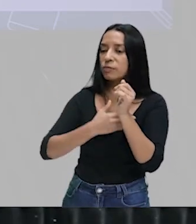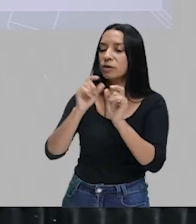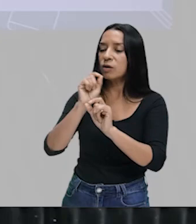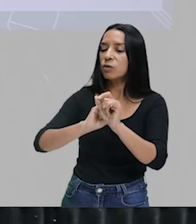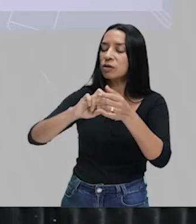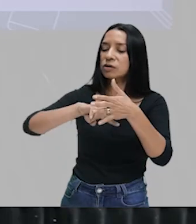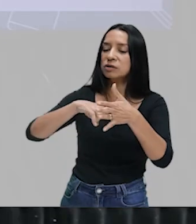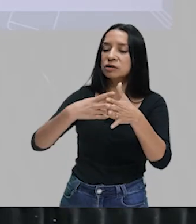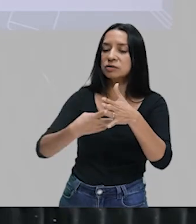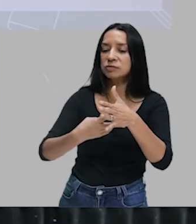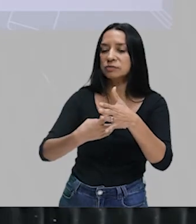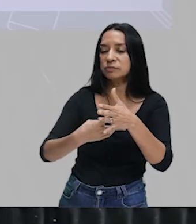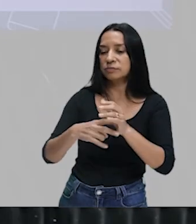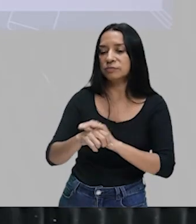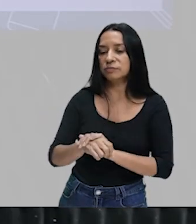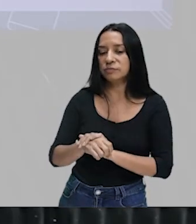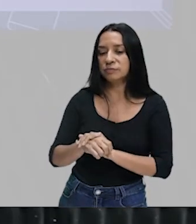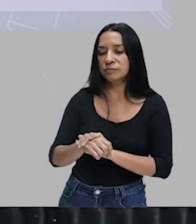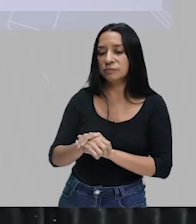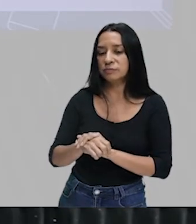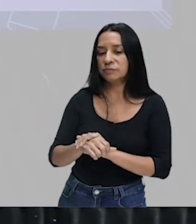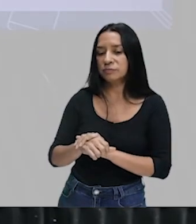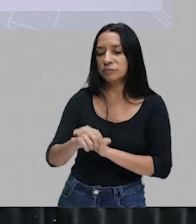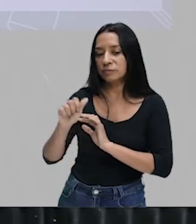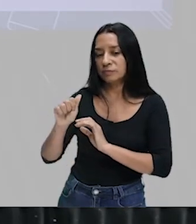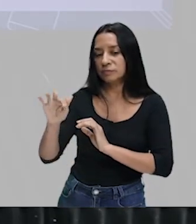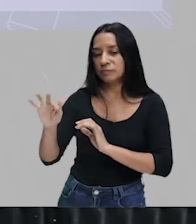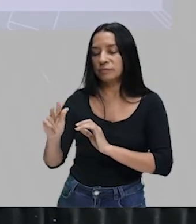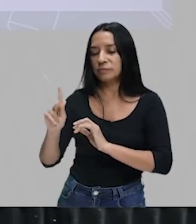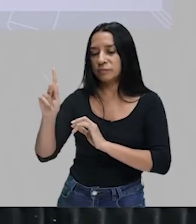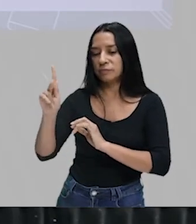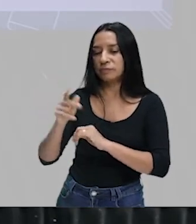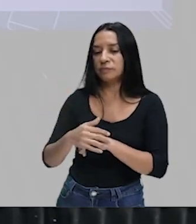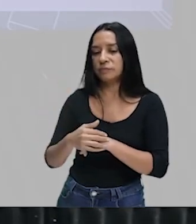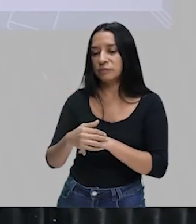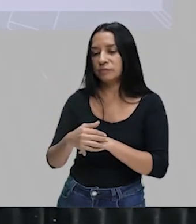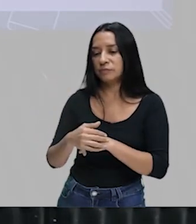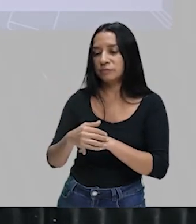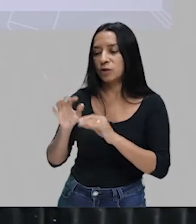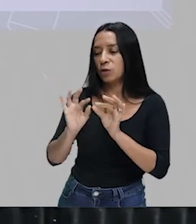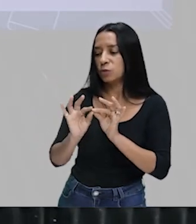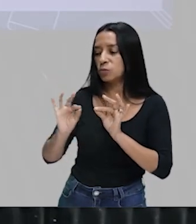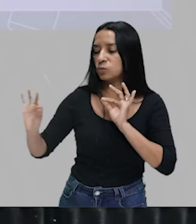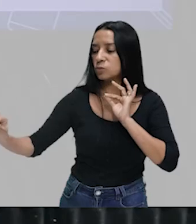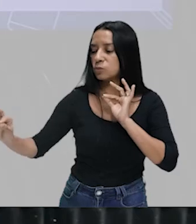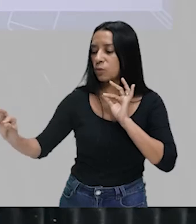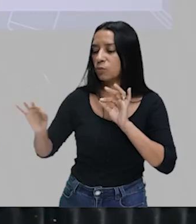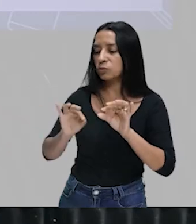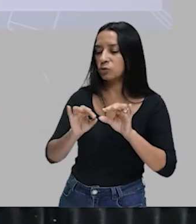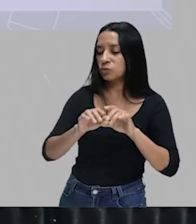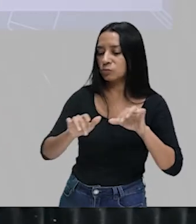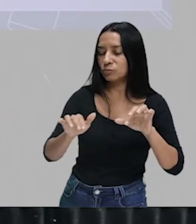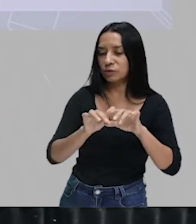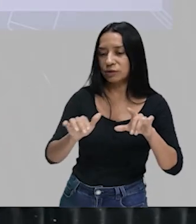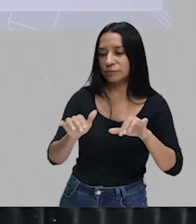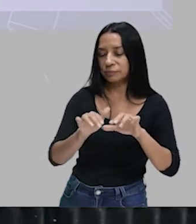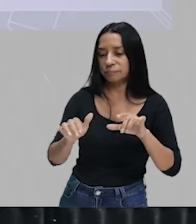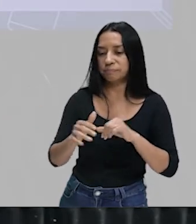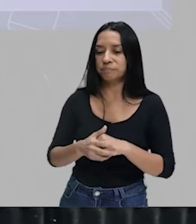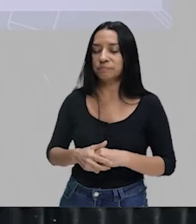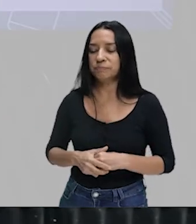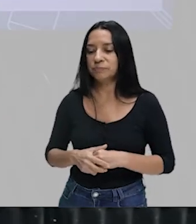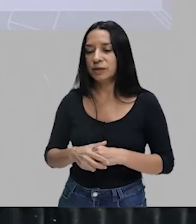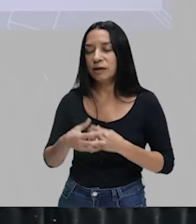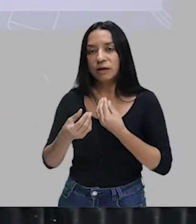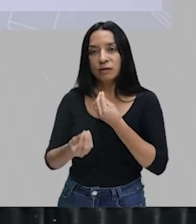que significa AFK, que significa Away from the Keyboard, quer dizer, eu estou longe do teclado, eu estou distante do teclado. É